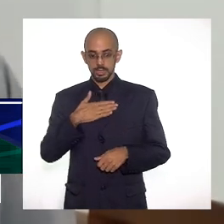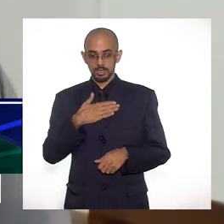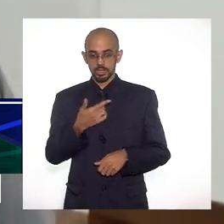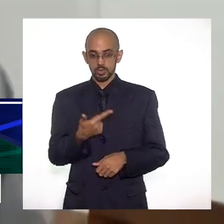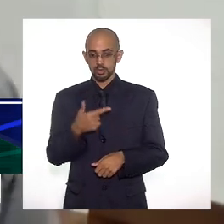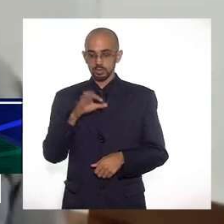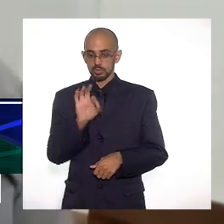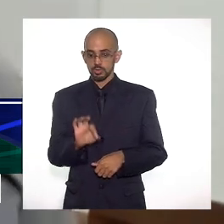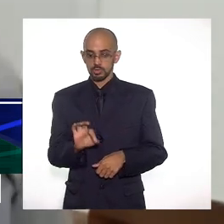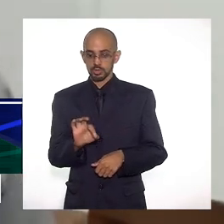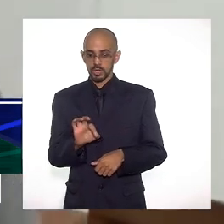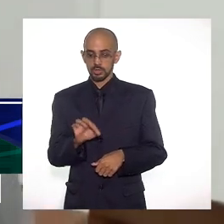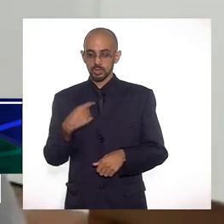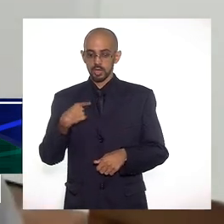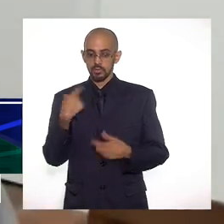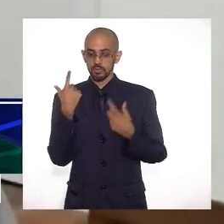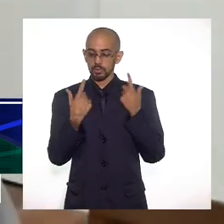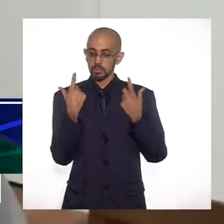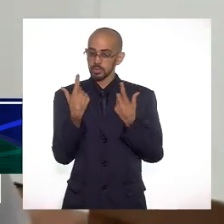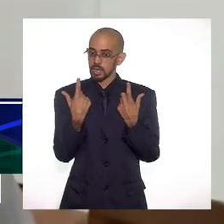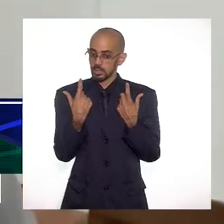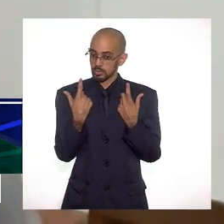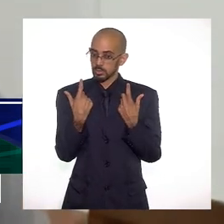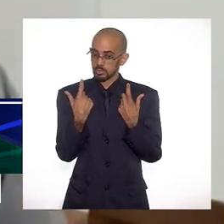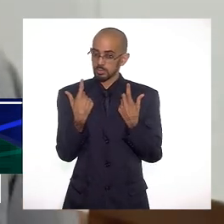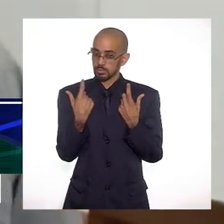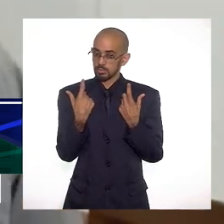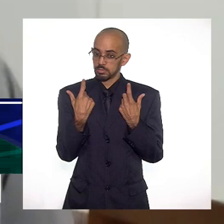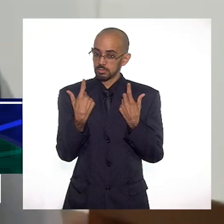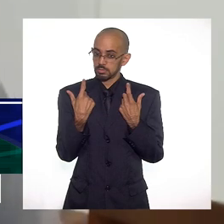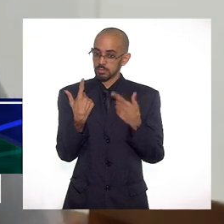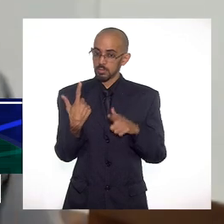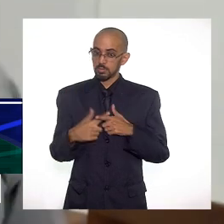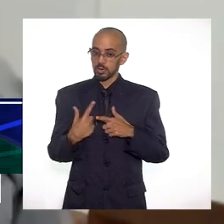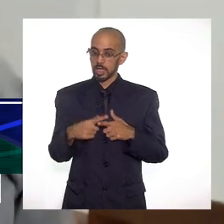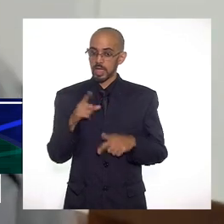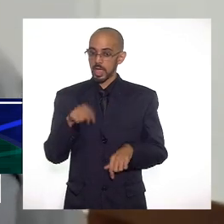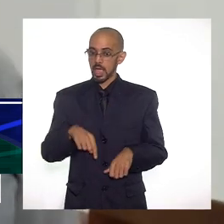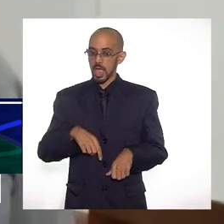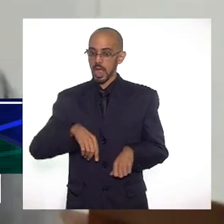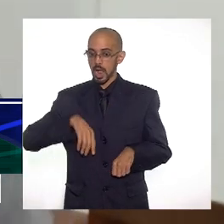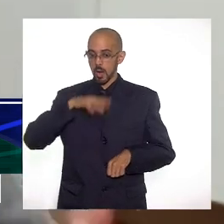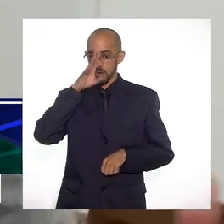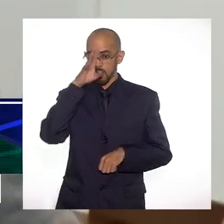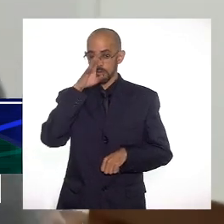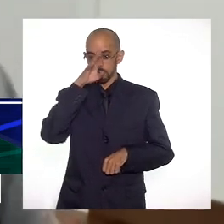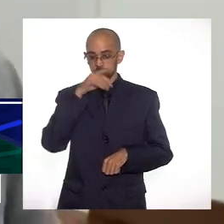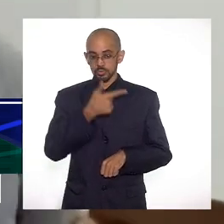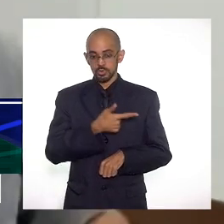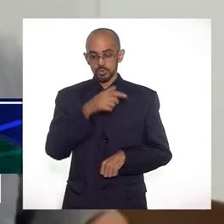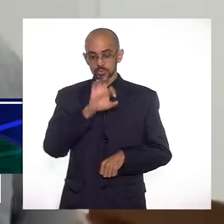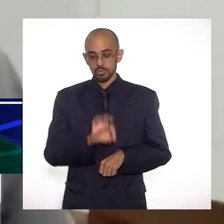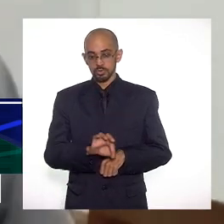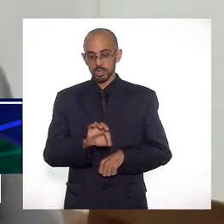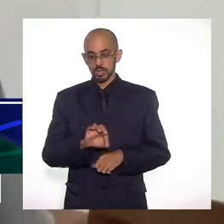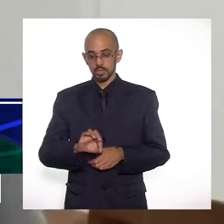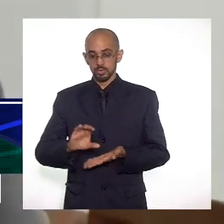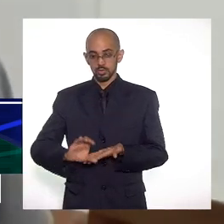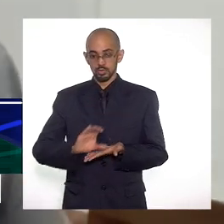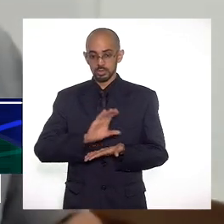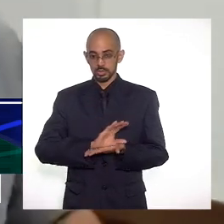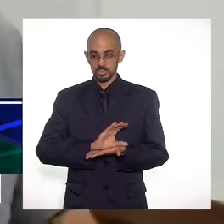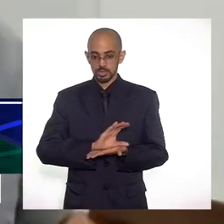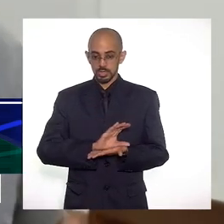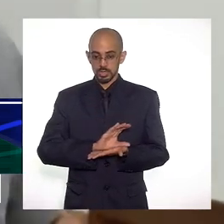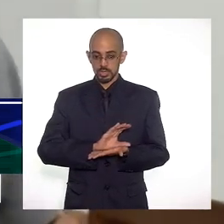eu confesso que eu fico bastante preocupado. É totalmente absurdo você direcionar 2% do orçamento do Estado do Rio de Janeiro